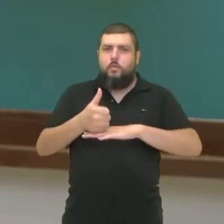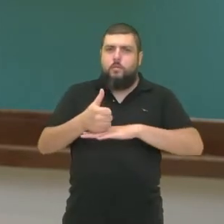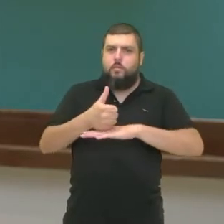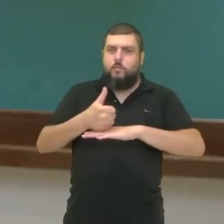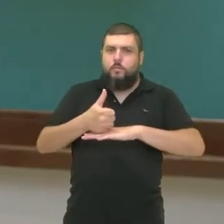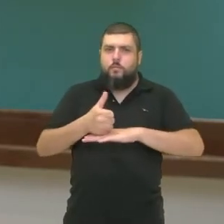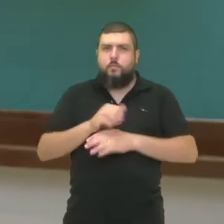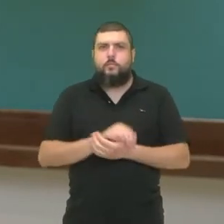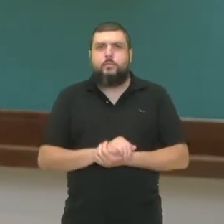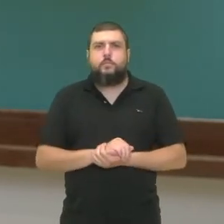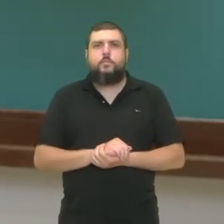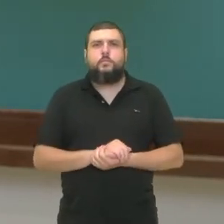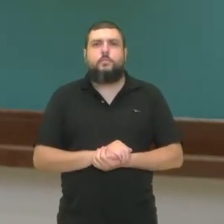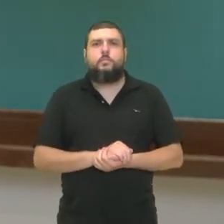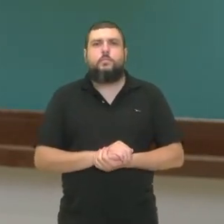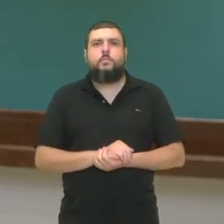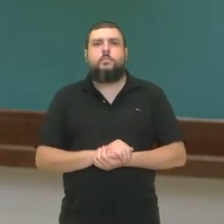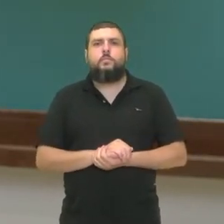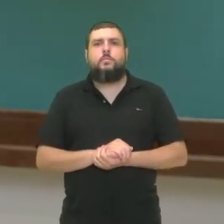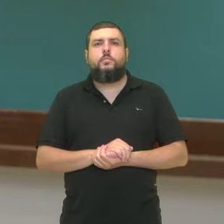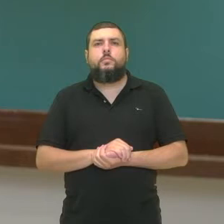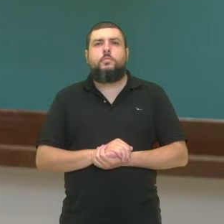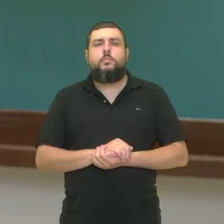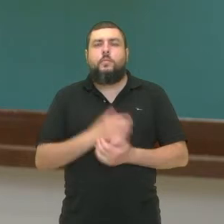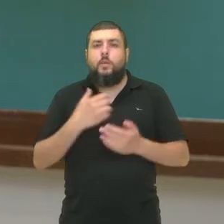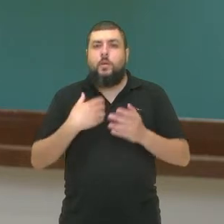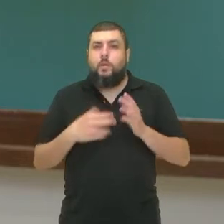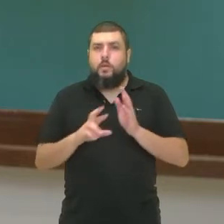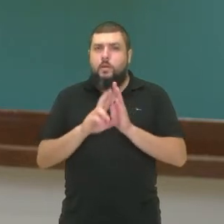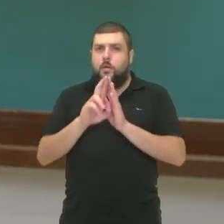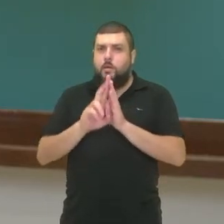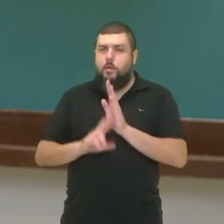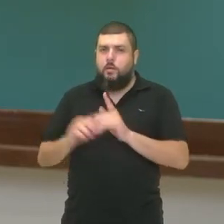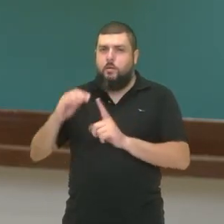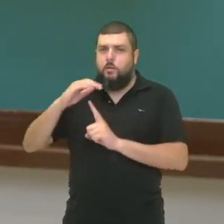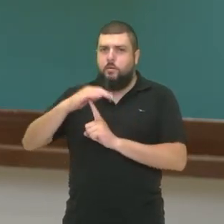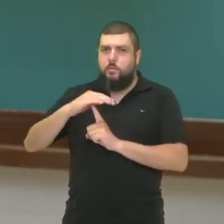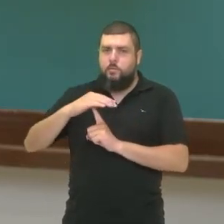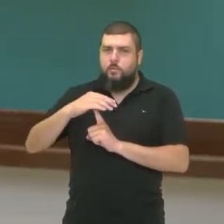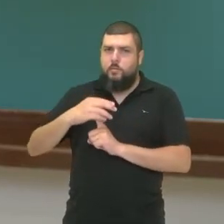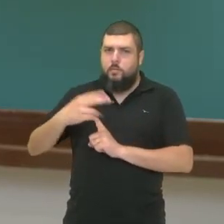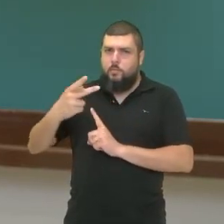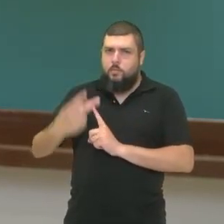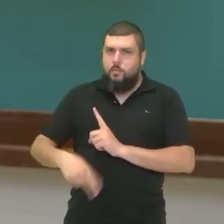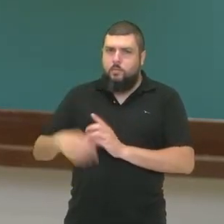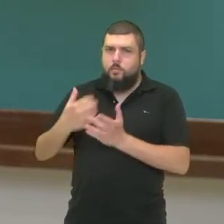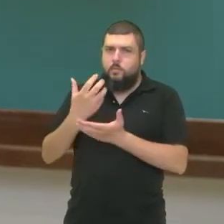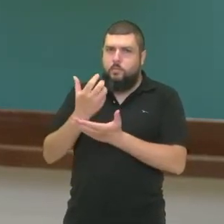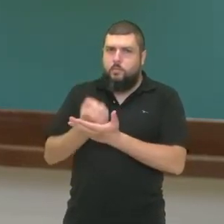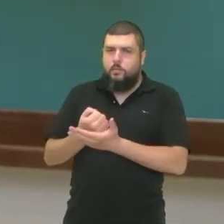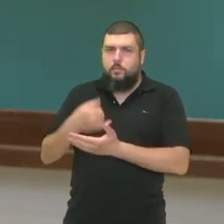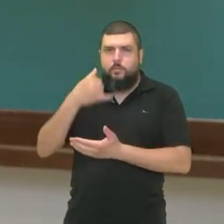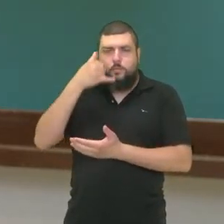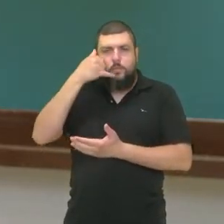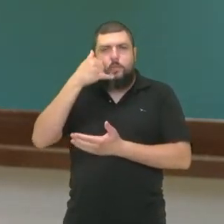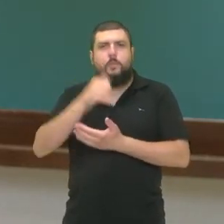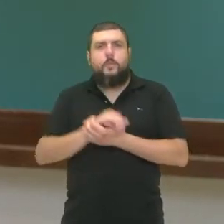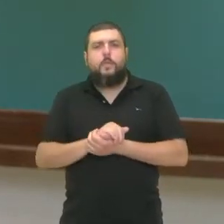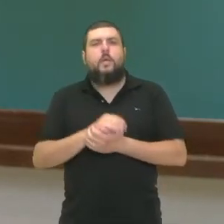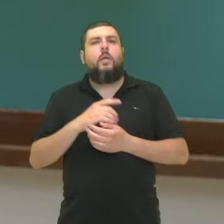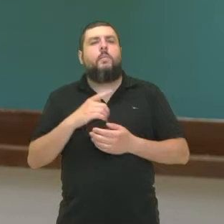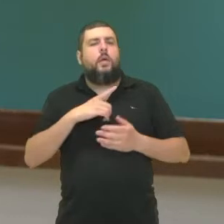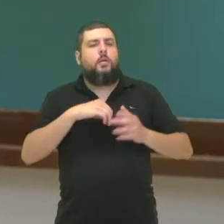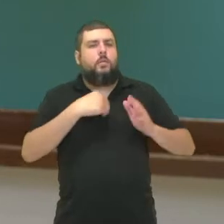análises. E a Redação Paraná, nosso aplicativo, tem uma proposta. Então, a partir dos